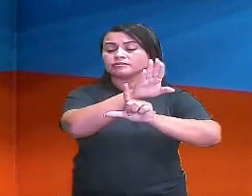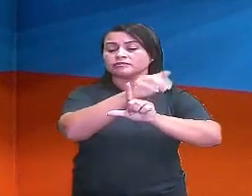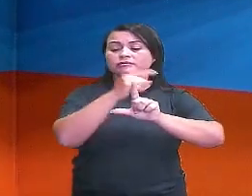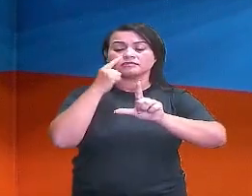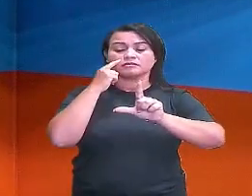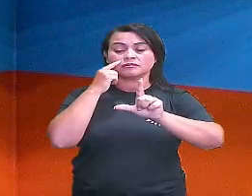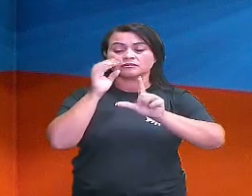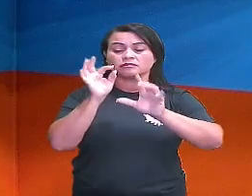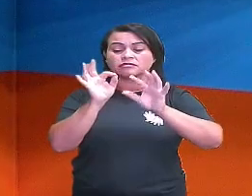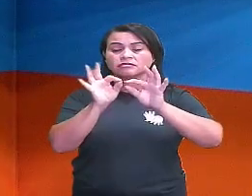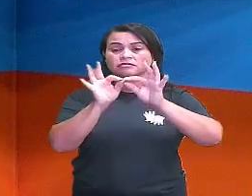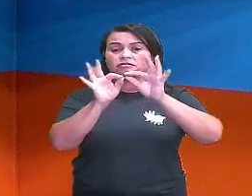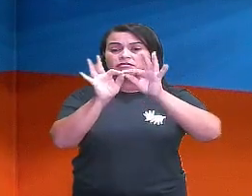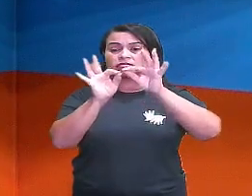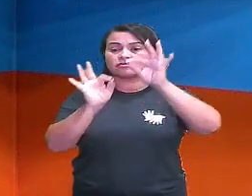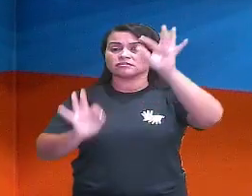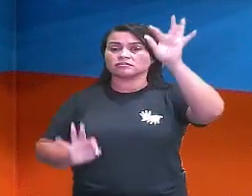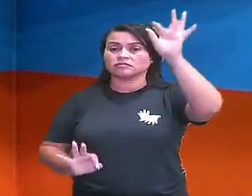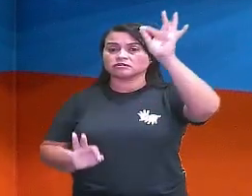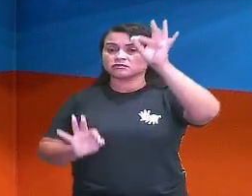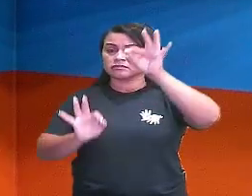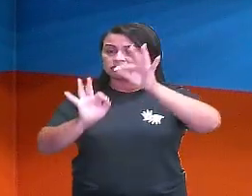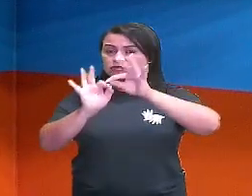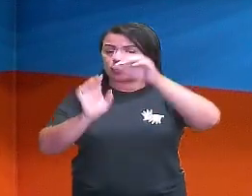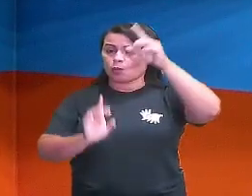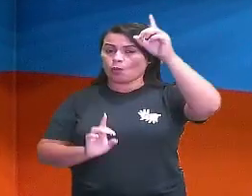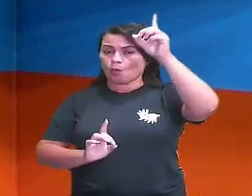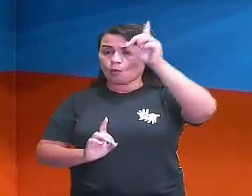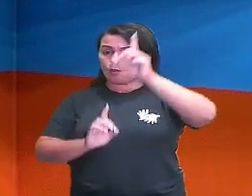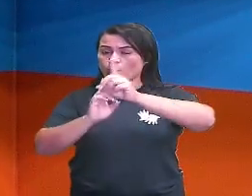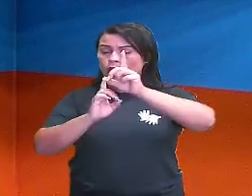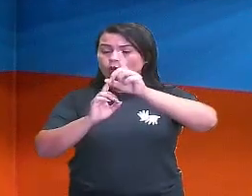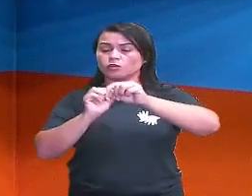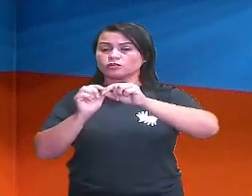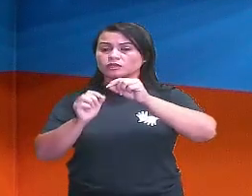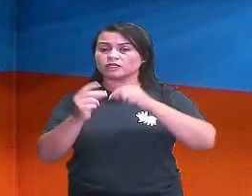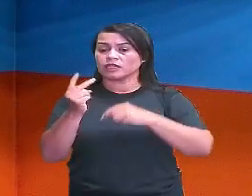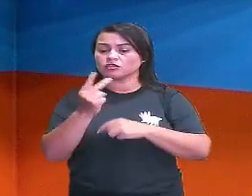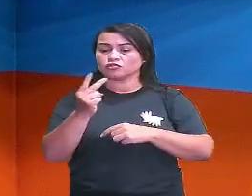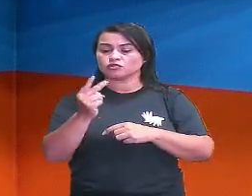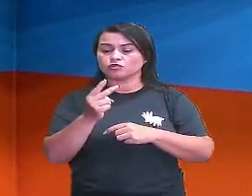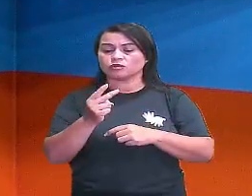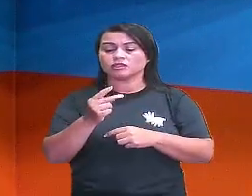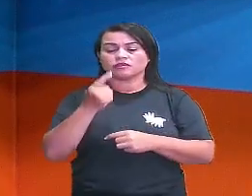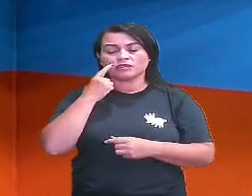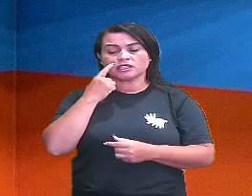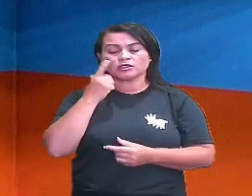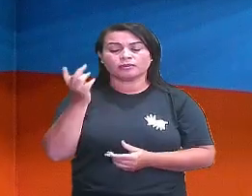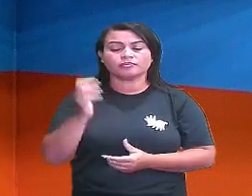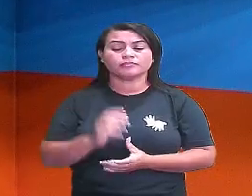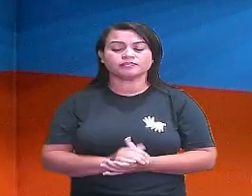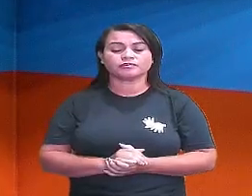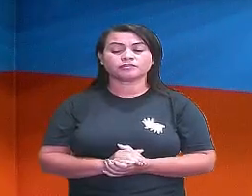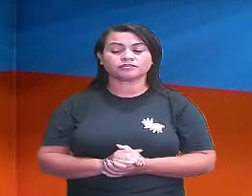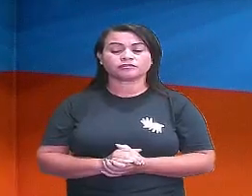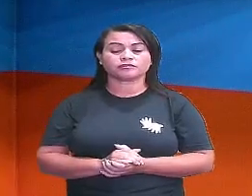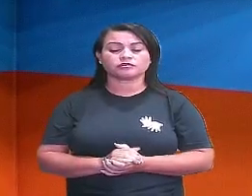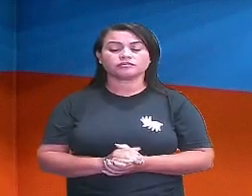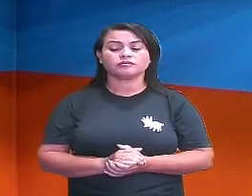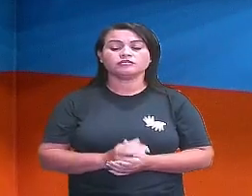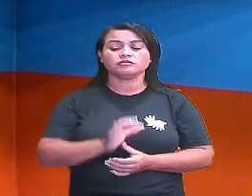eu faço o encontro dessas duas retas, porque o que é que eu tenho que fazer aqui? Né? Eu